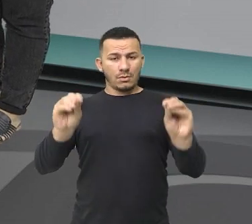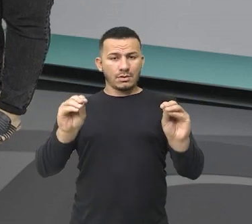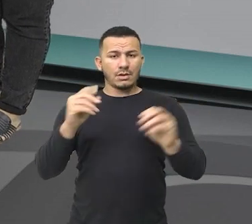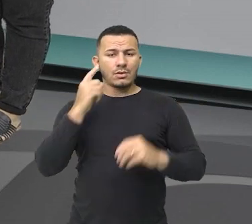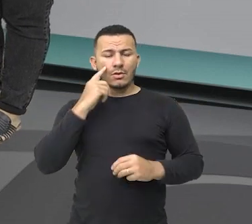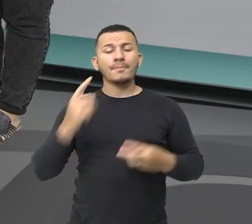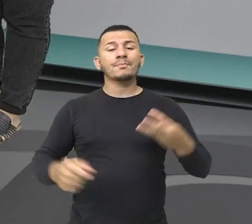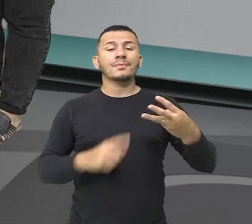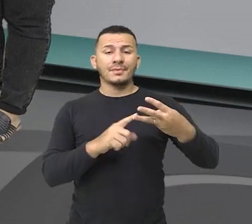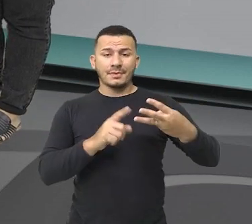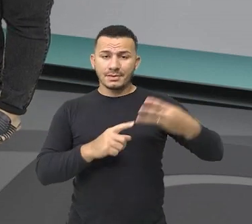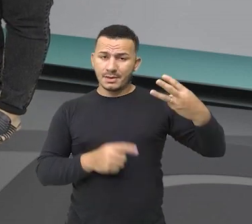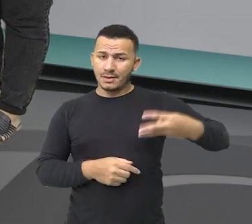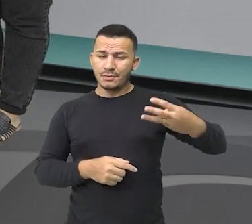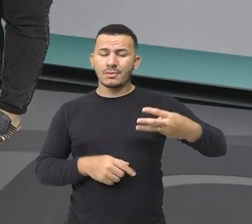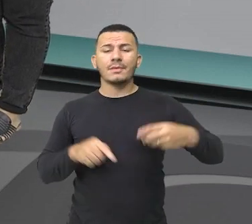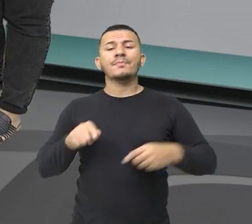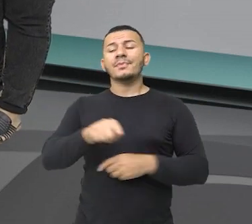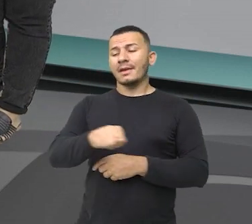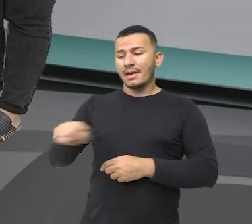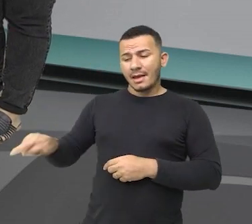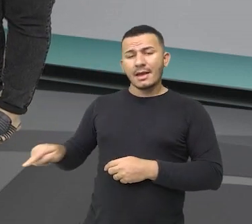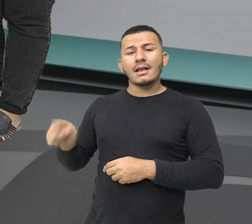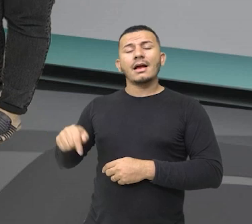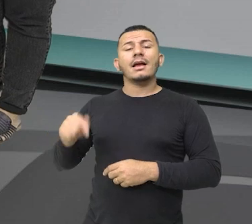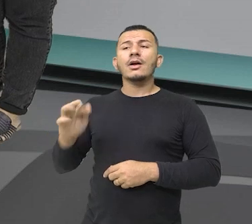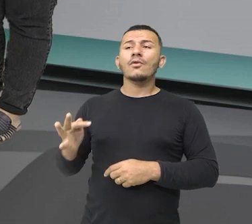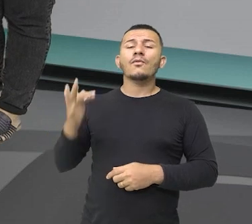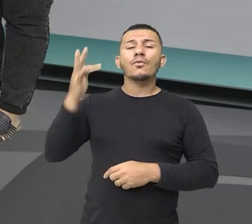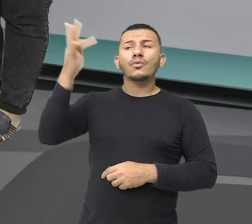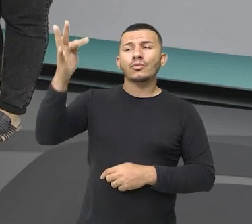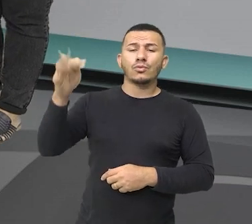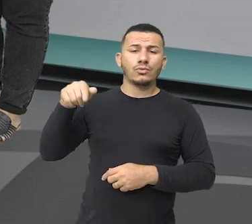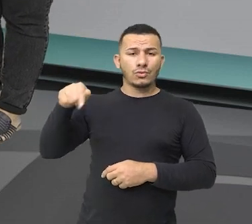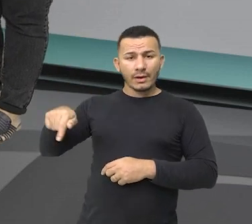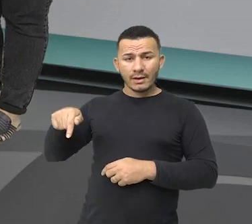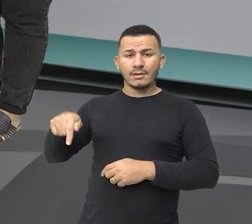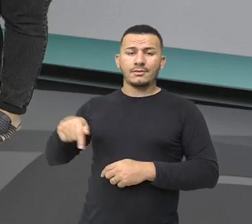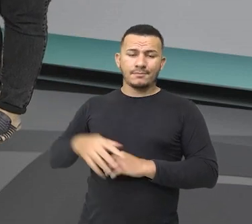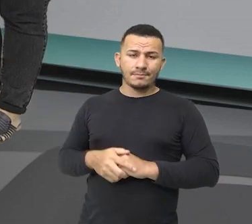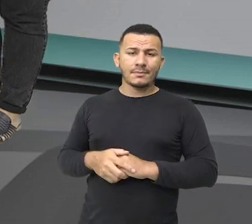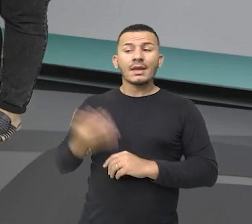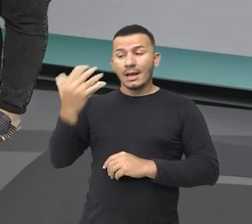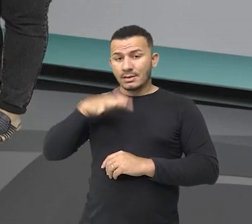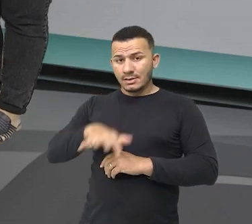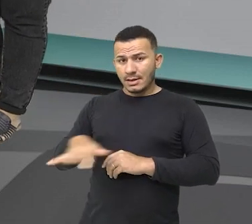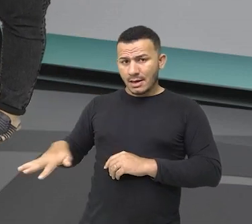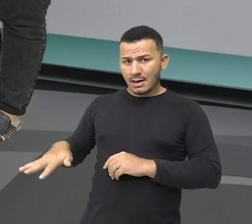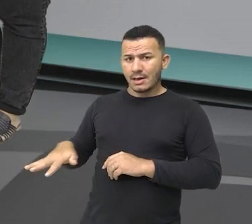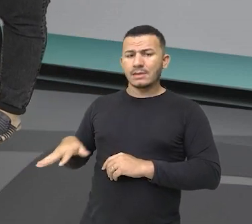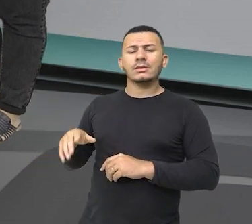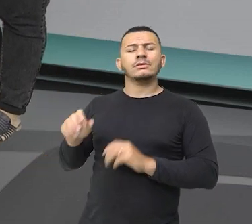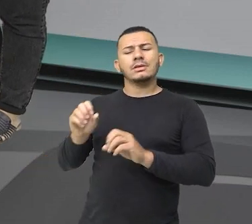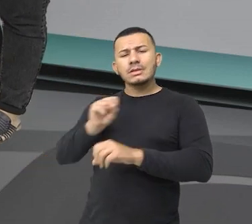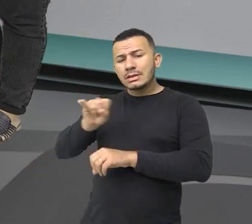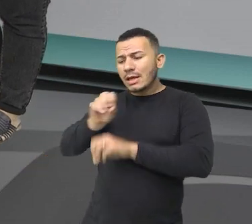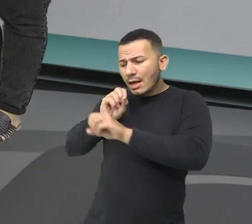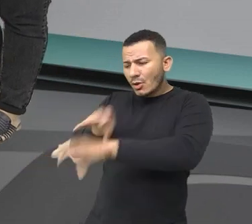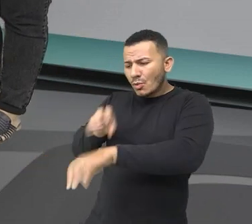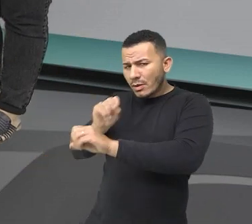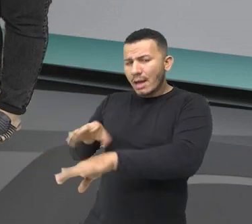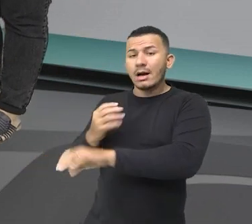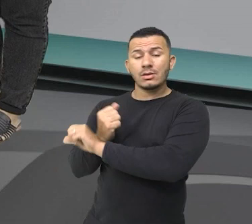lugar, porque elas são o nosso futuro. Dito de outro modo, bem educá-las e